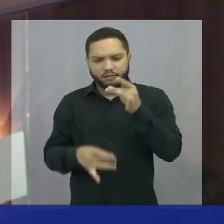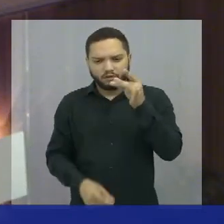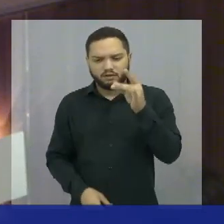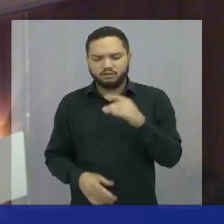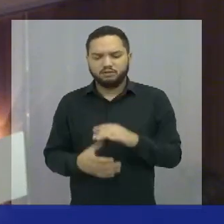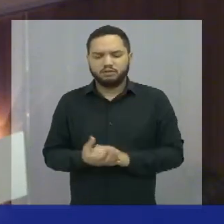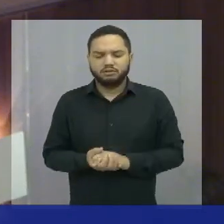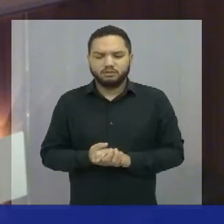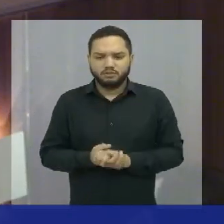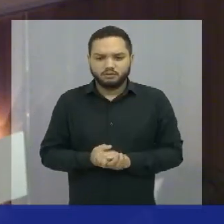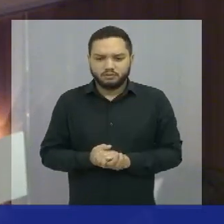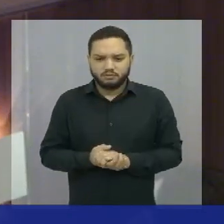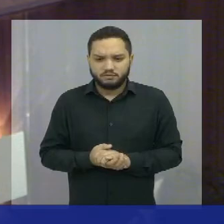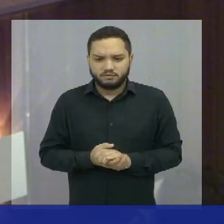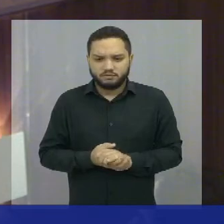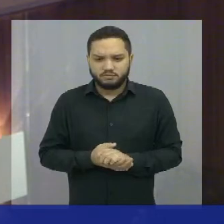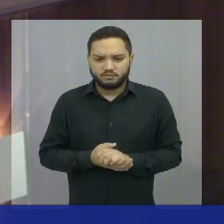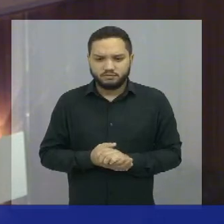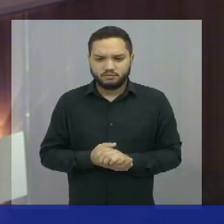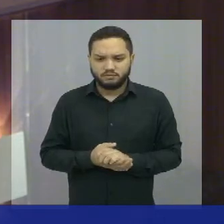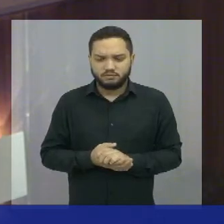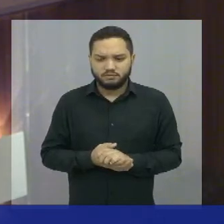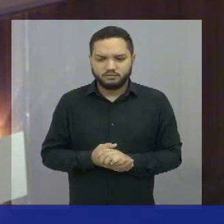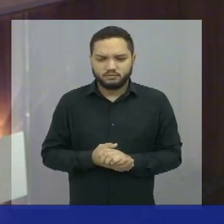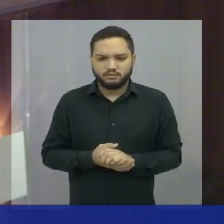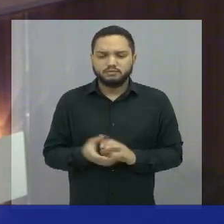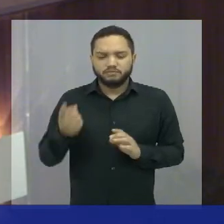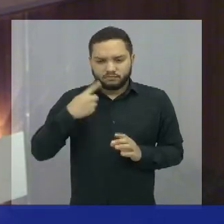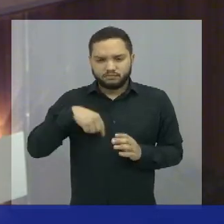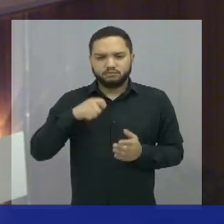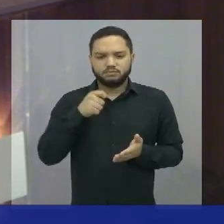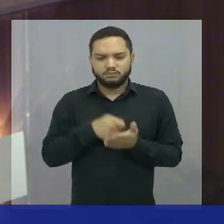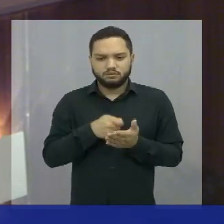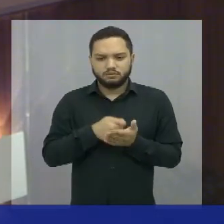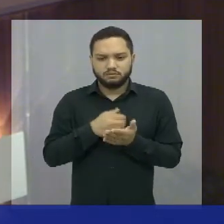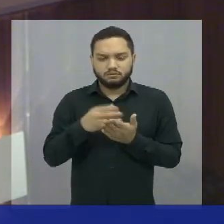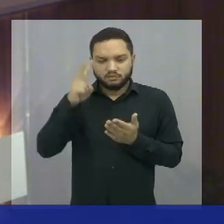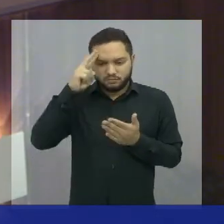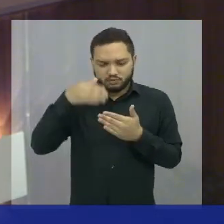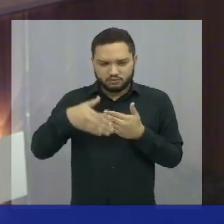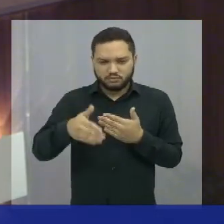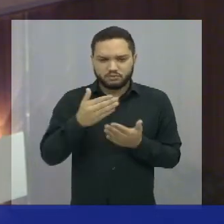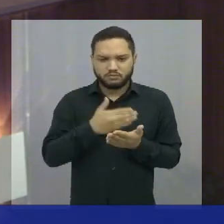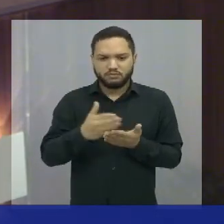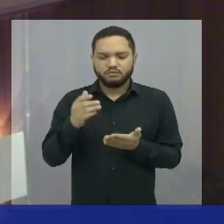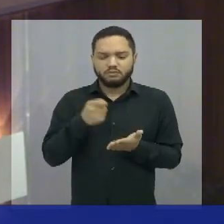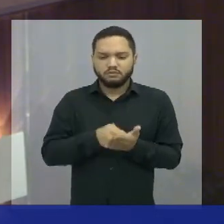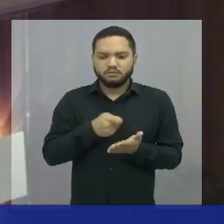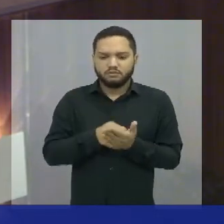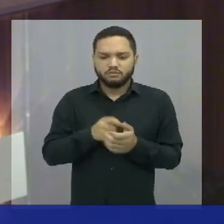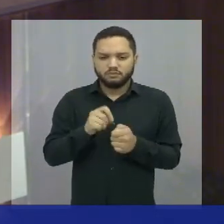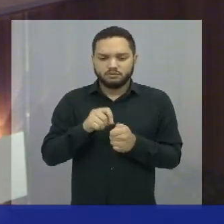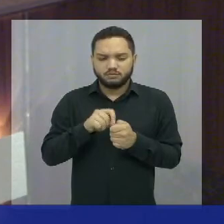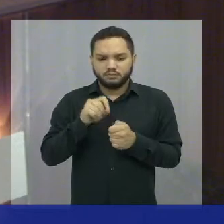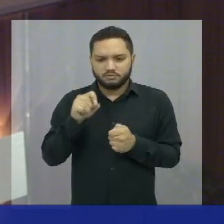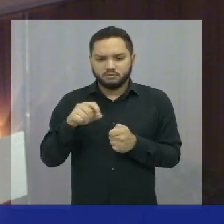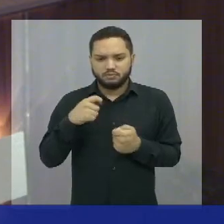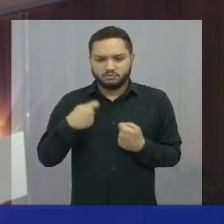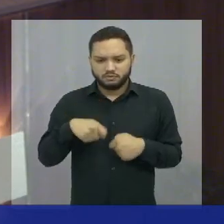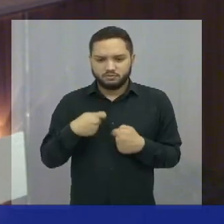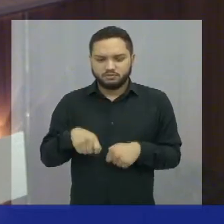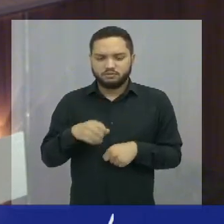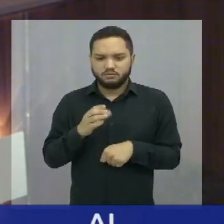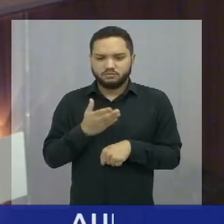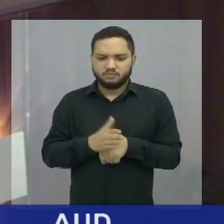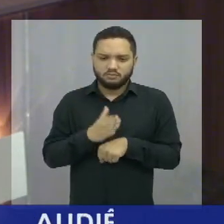uma ideia, vou dizer a última. Nós somos obrigados, a partir de segunda-feira, a ter treinamento,